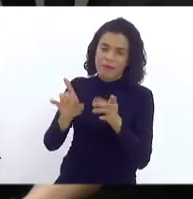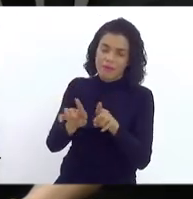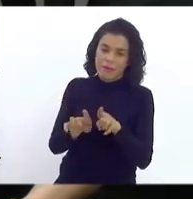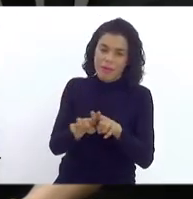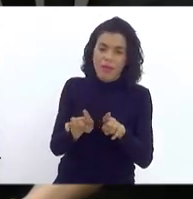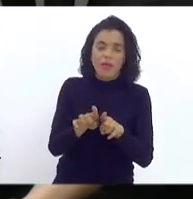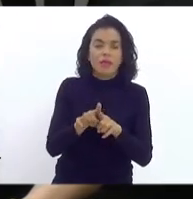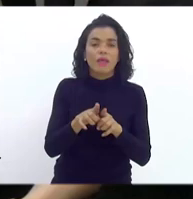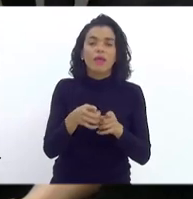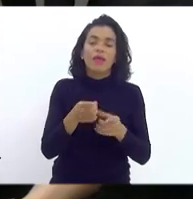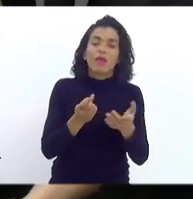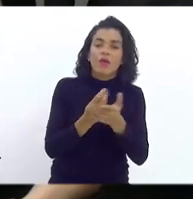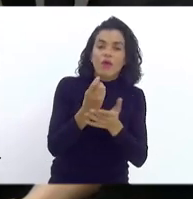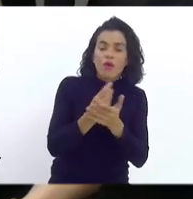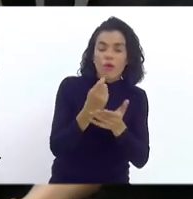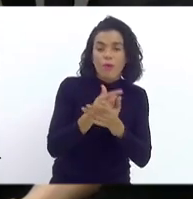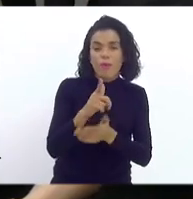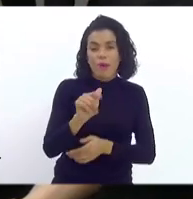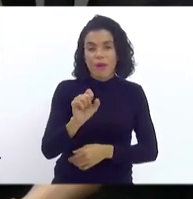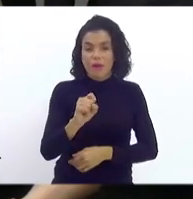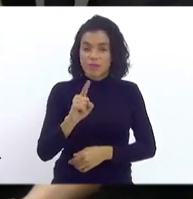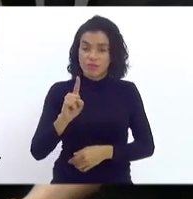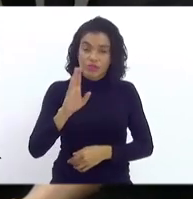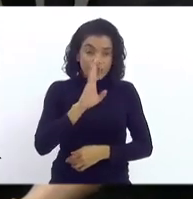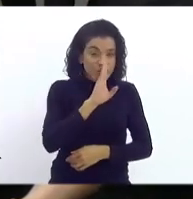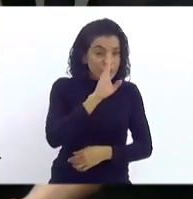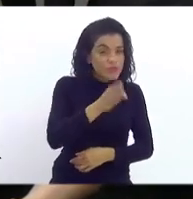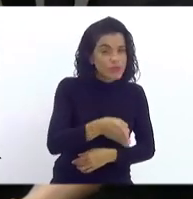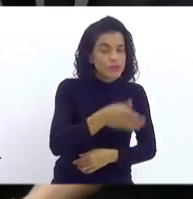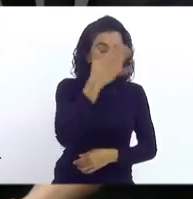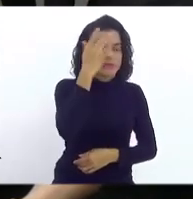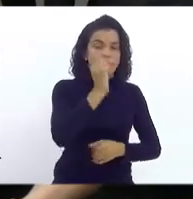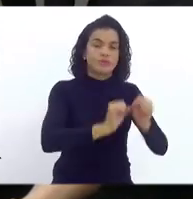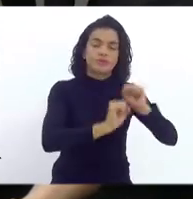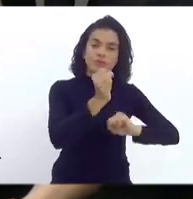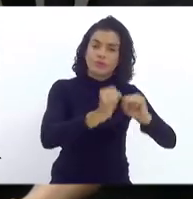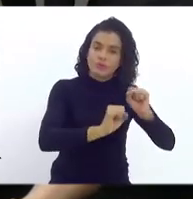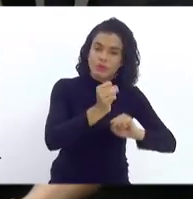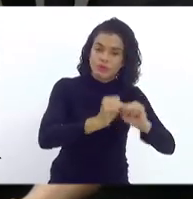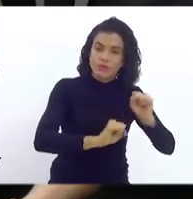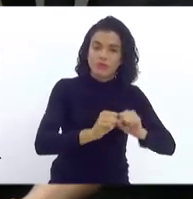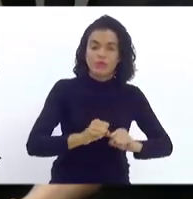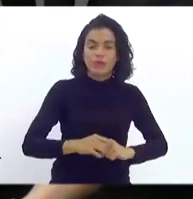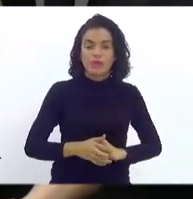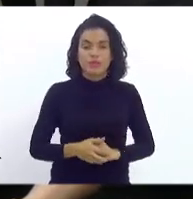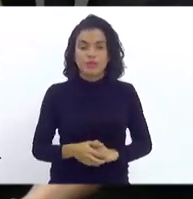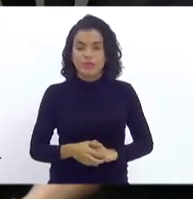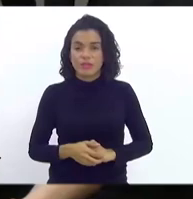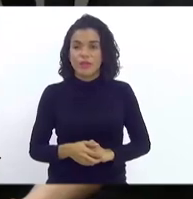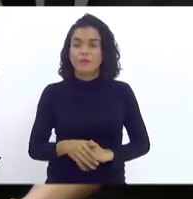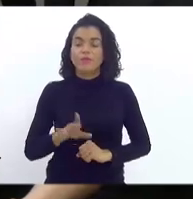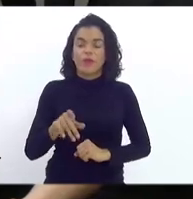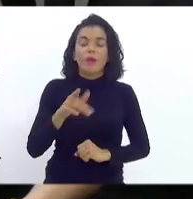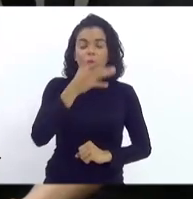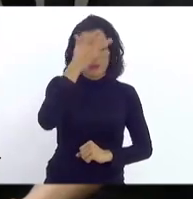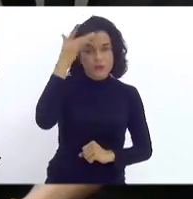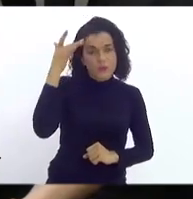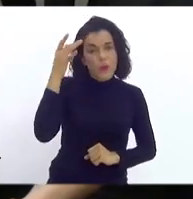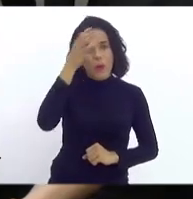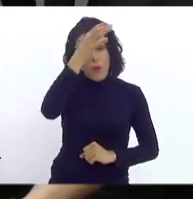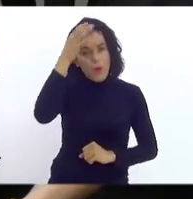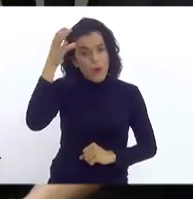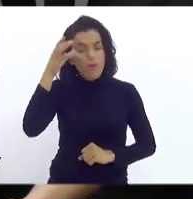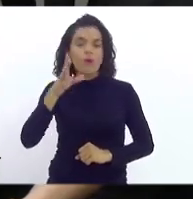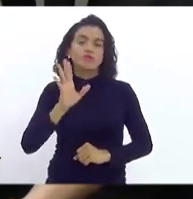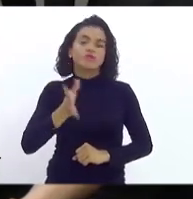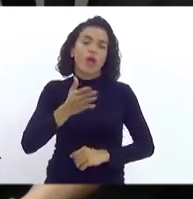consomem o gás comprado diretamente do produtor e comercializador. As térmicas, os grandes consumidores hoje já